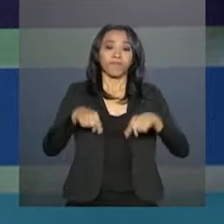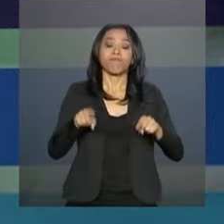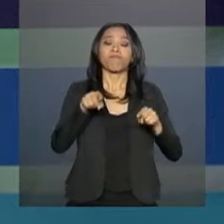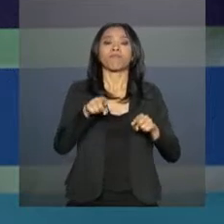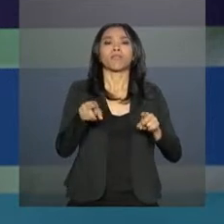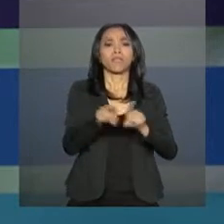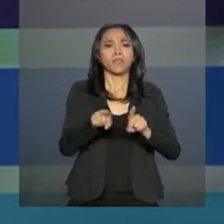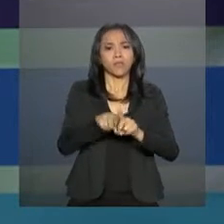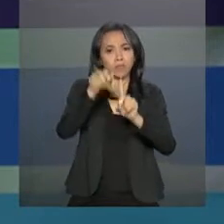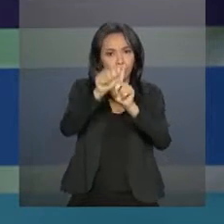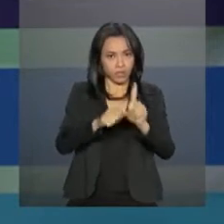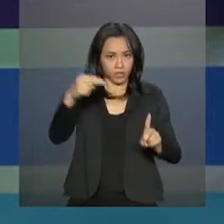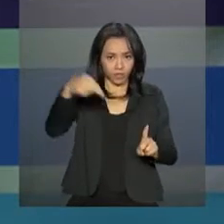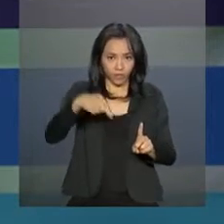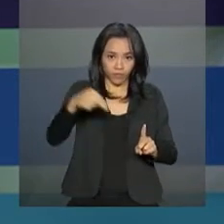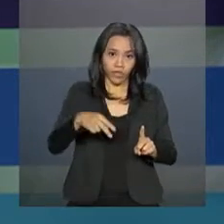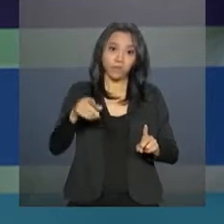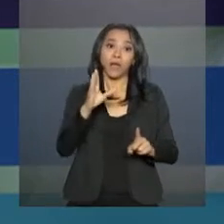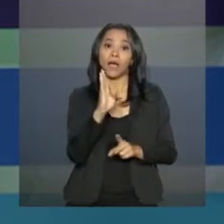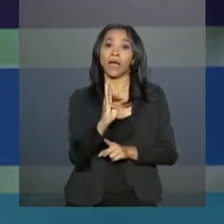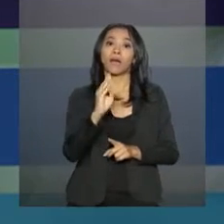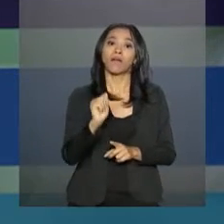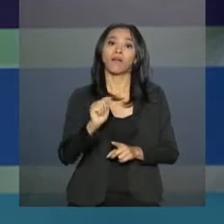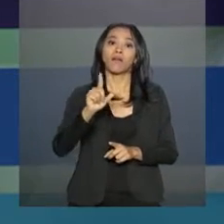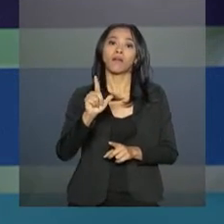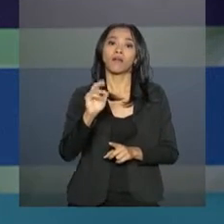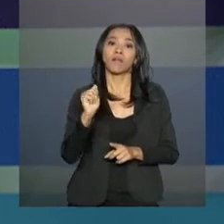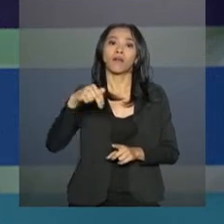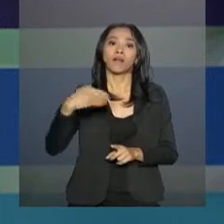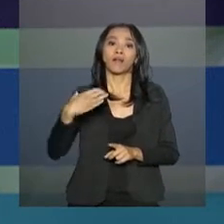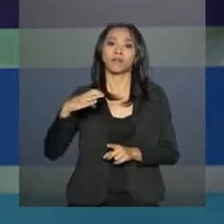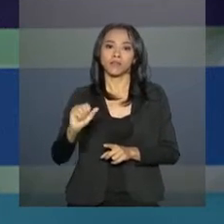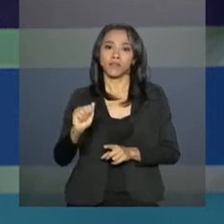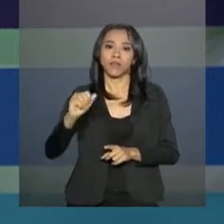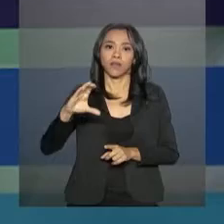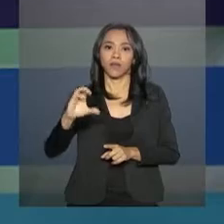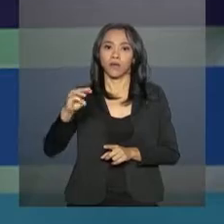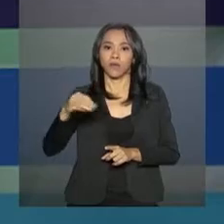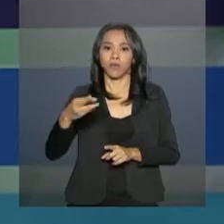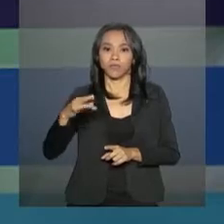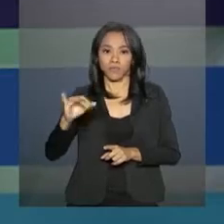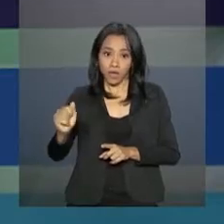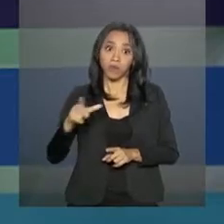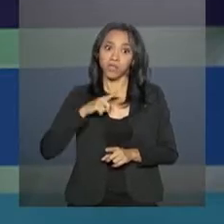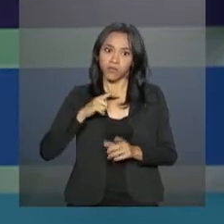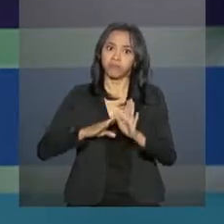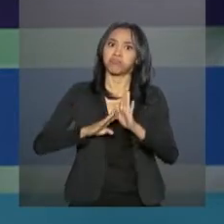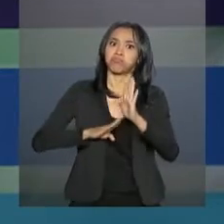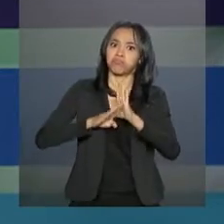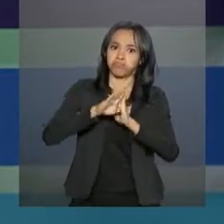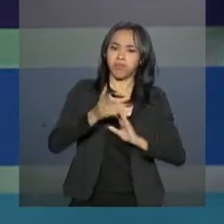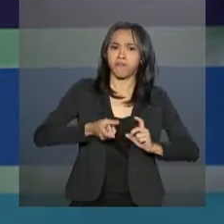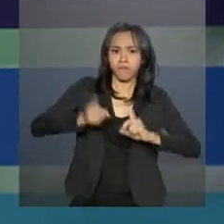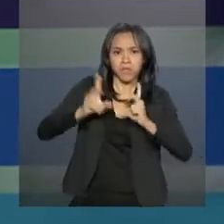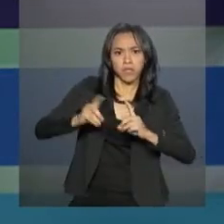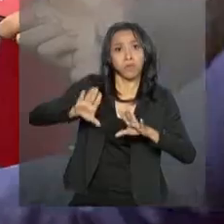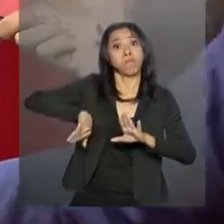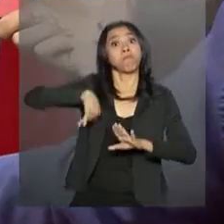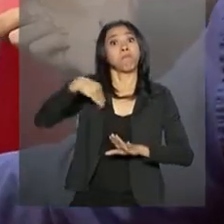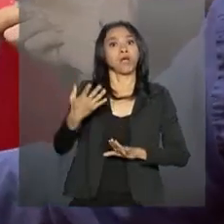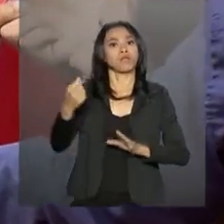comercial brasileira registrou superávit ou seja no período o país exportou mais do que importou